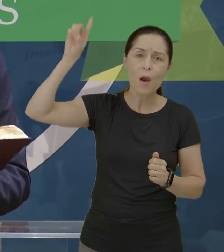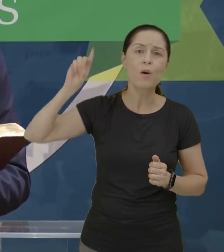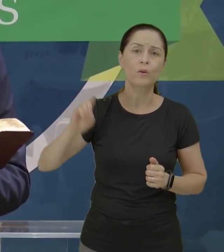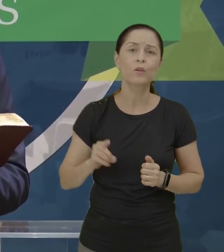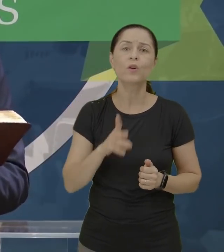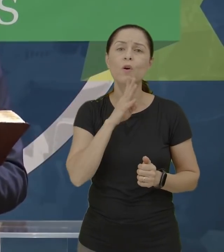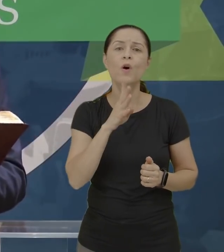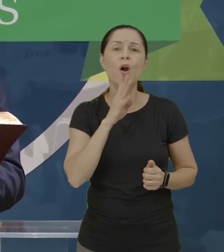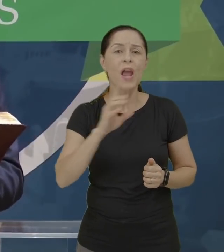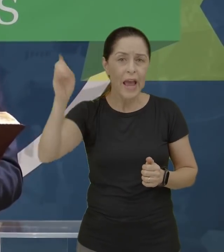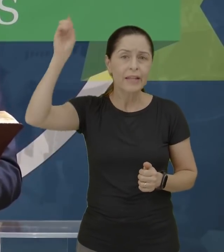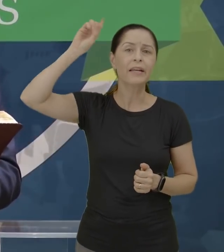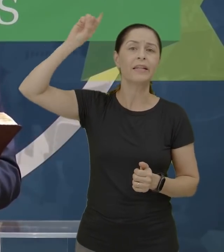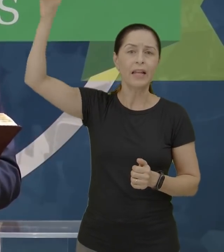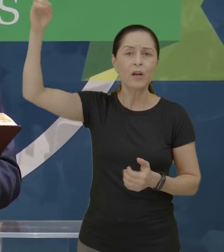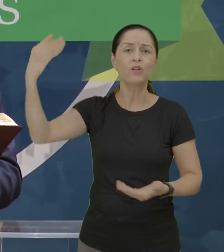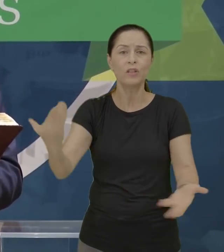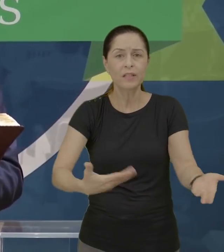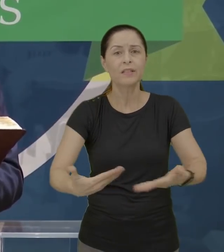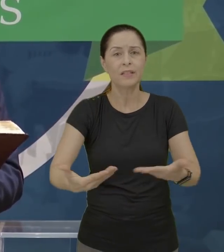Você deve imitar